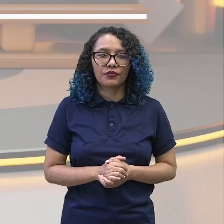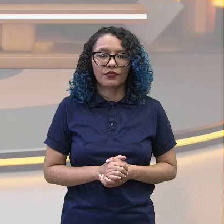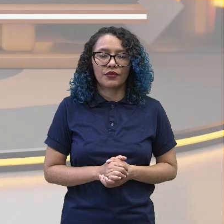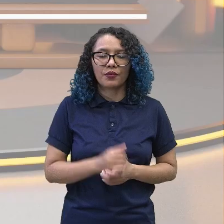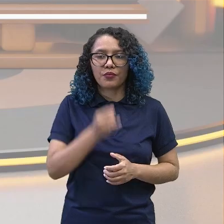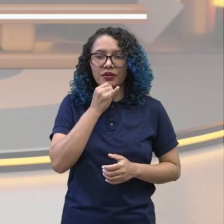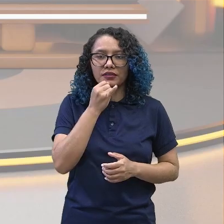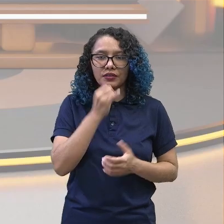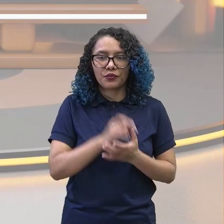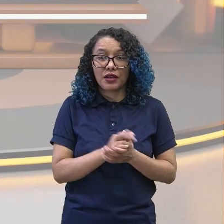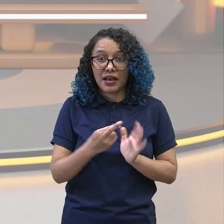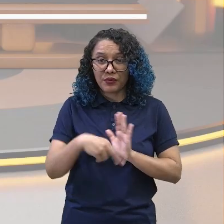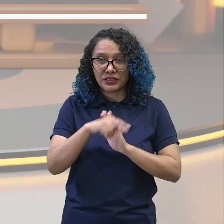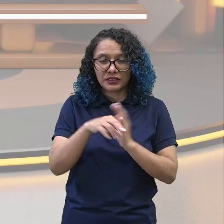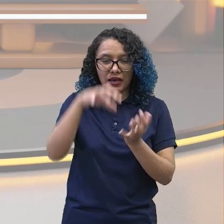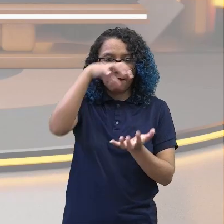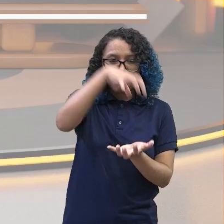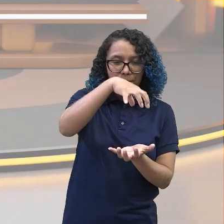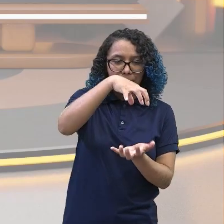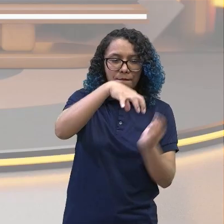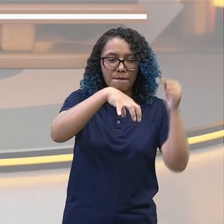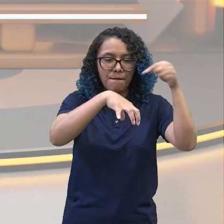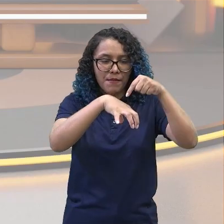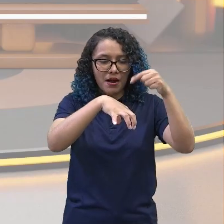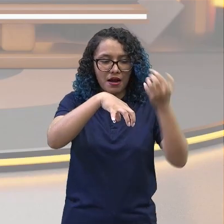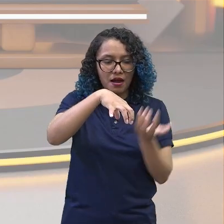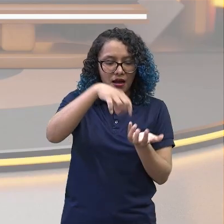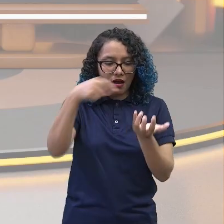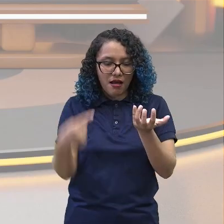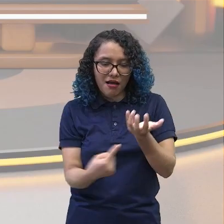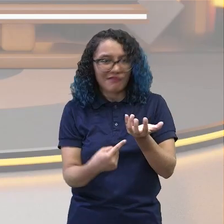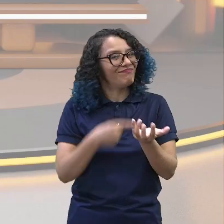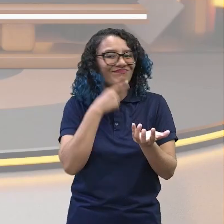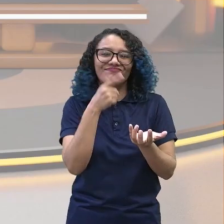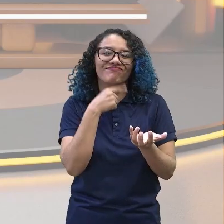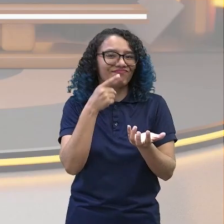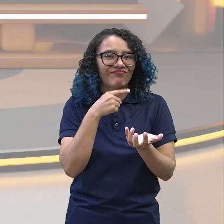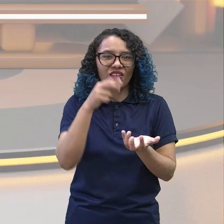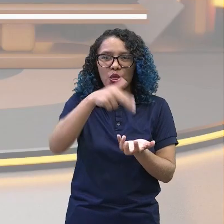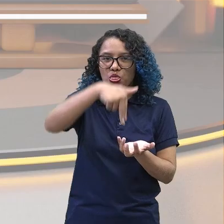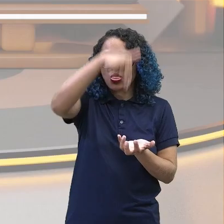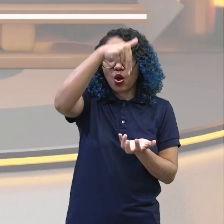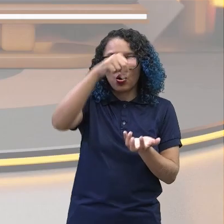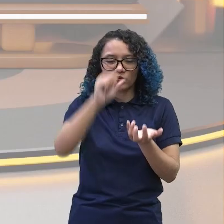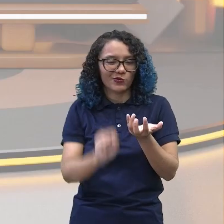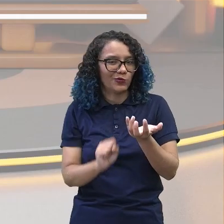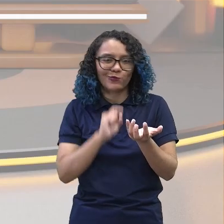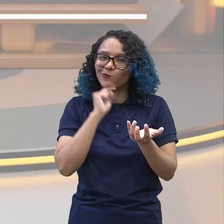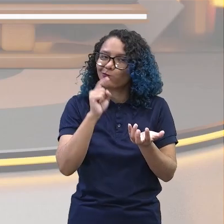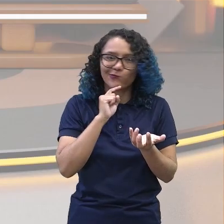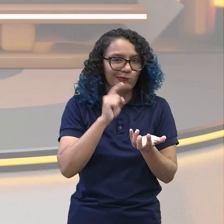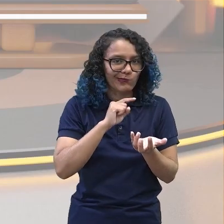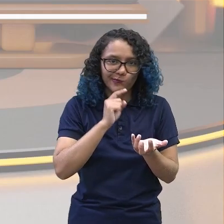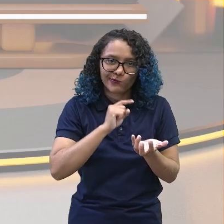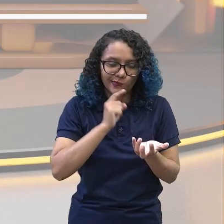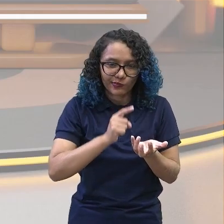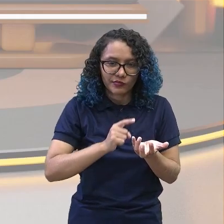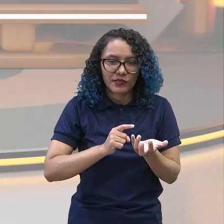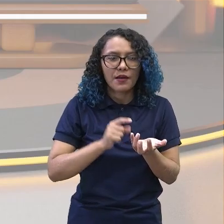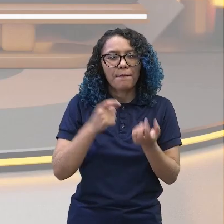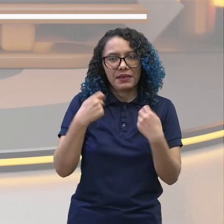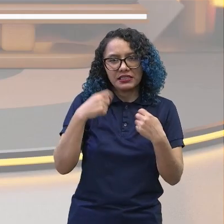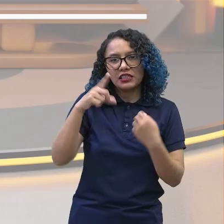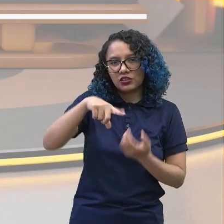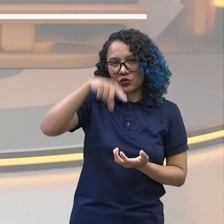representar os 2 polos, os 2 hemisférios, norte e sul, né? a gente escolhe um